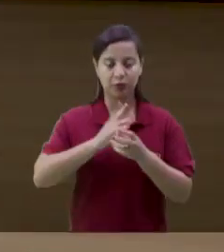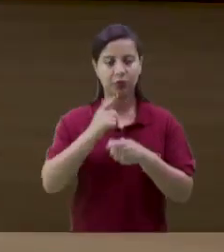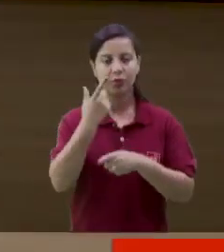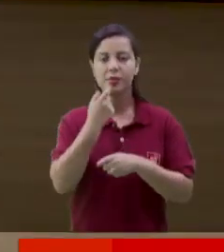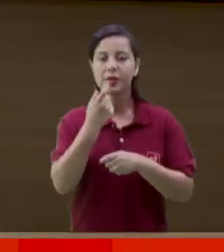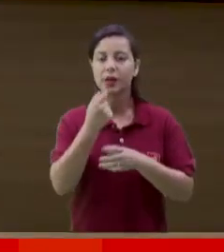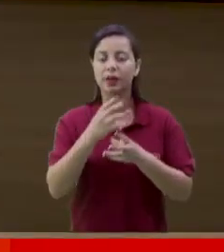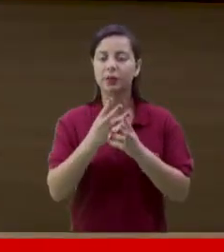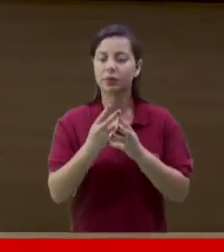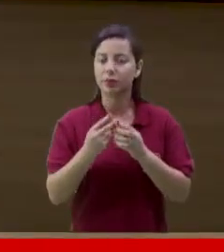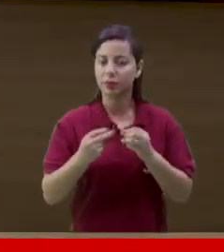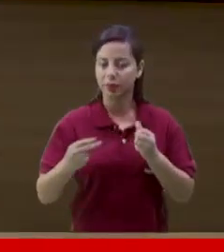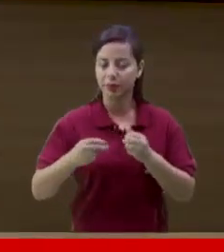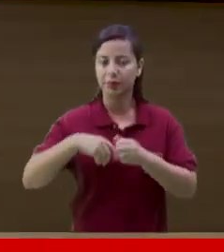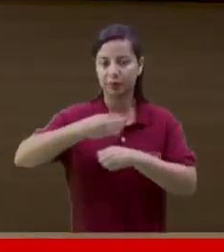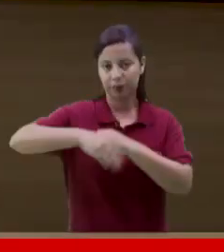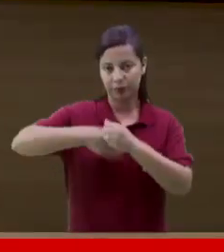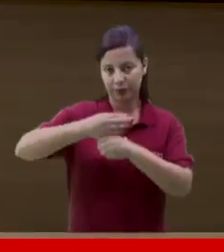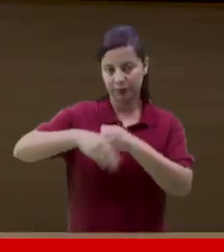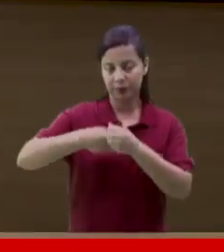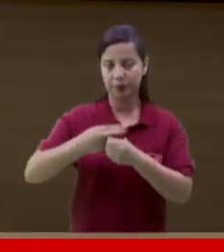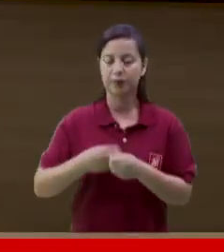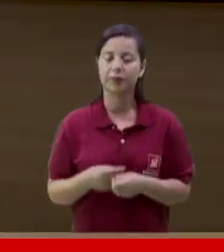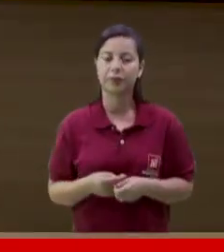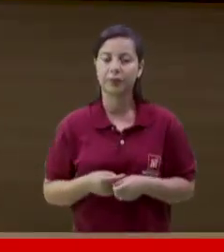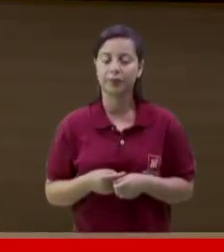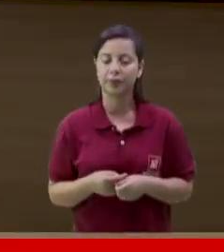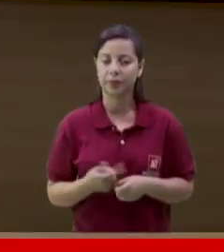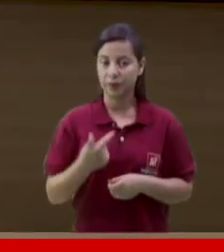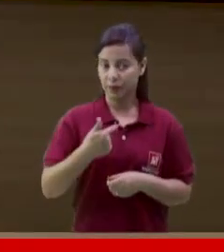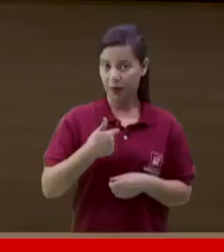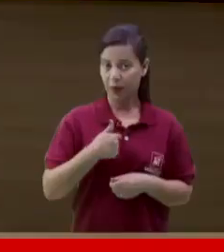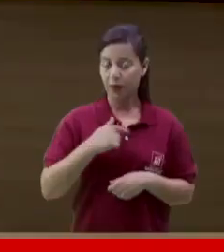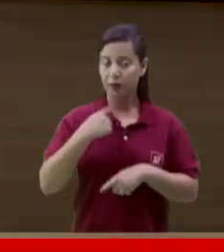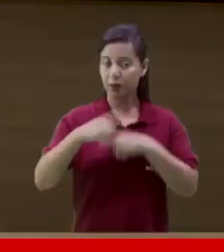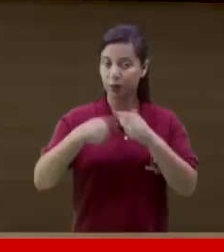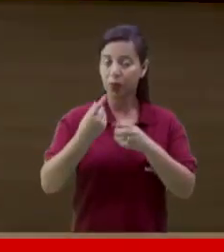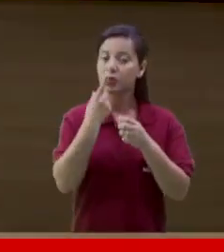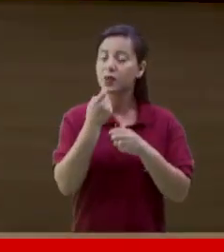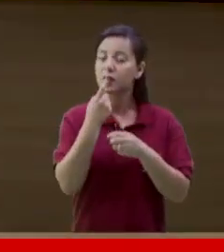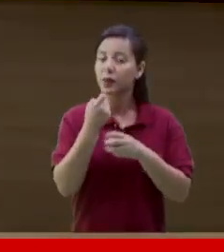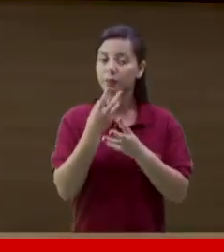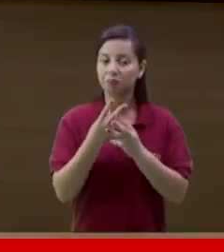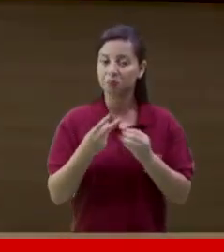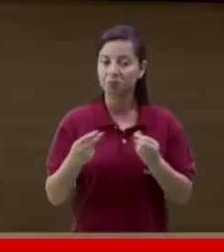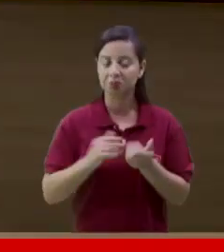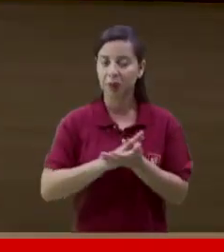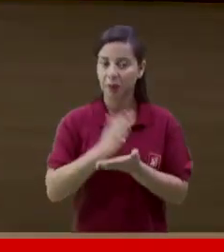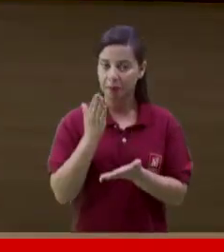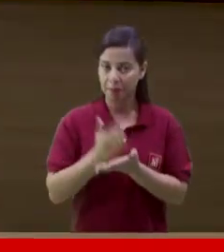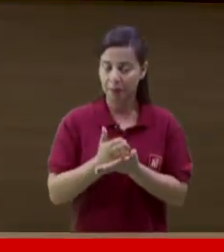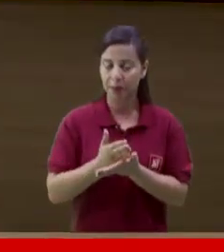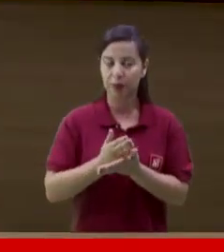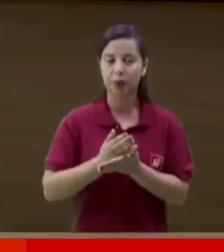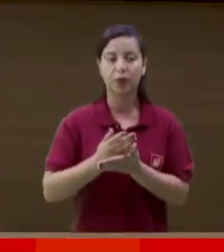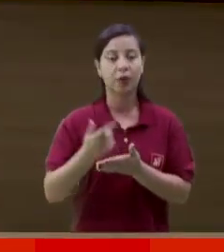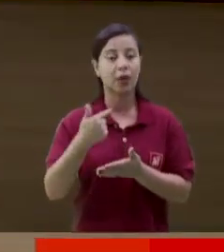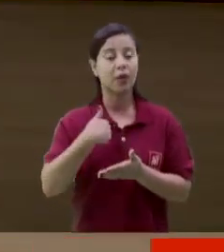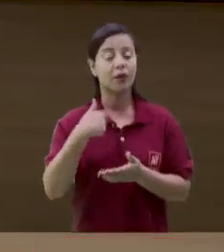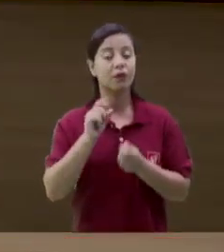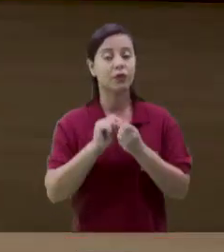pode observar, eu vou girar esse objeto até que o sangue cesse. Observando então que o sangue parou, eu